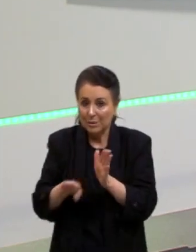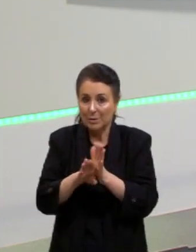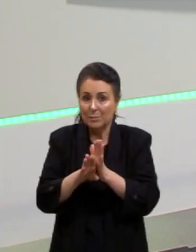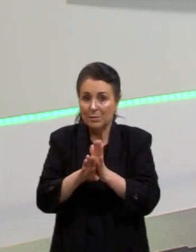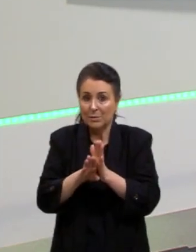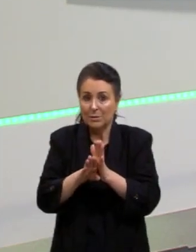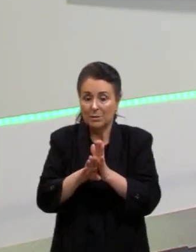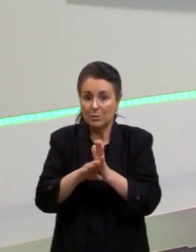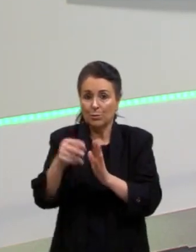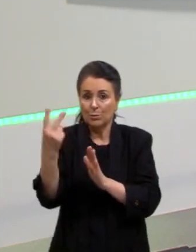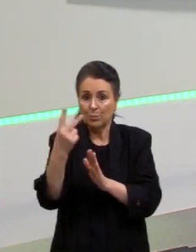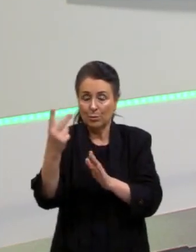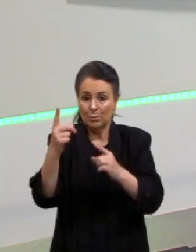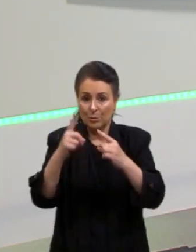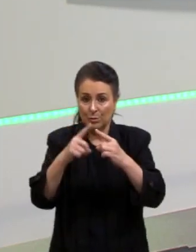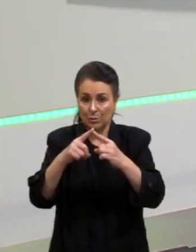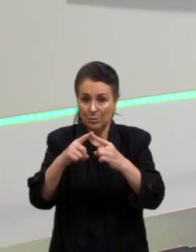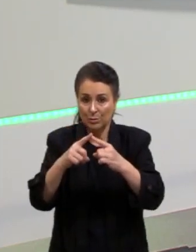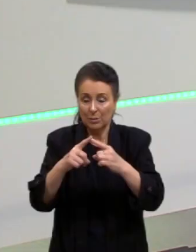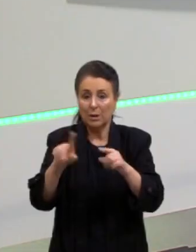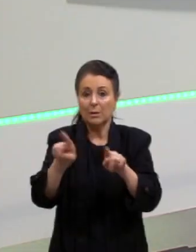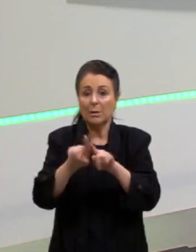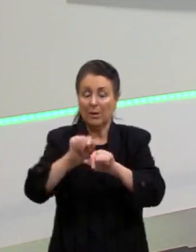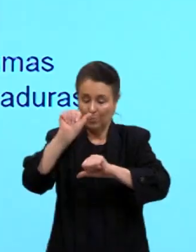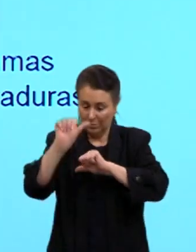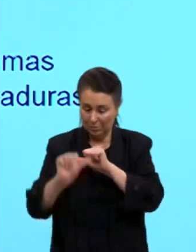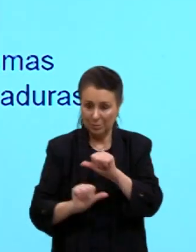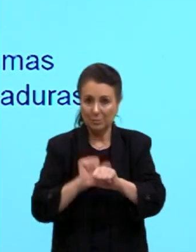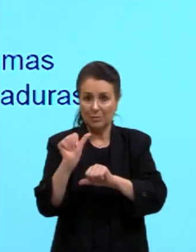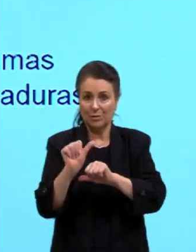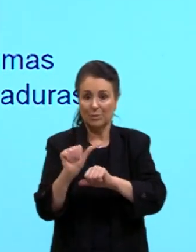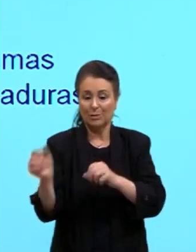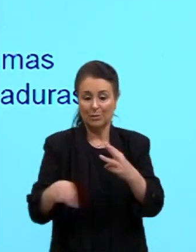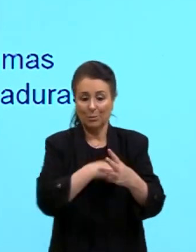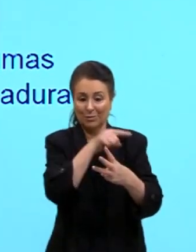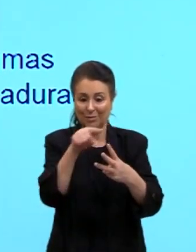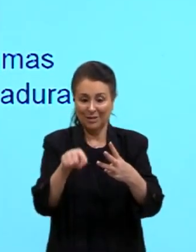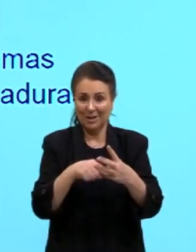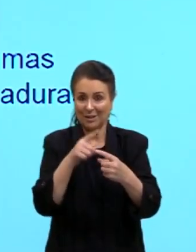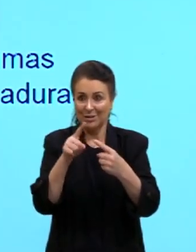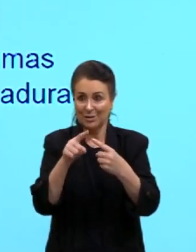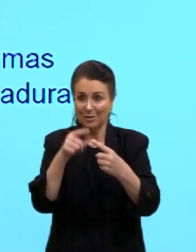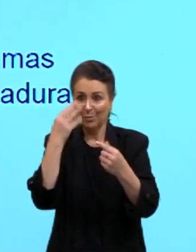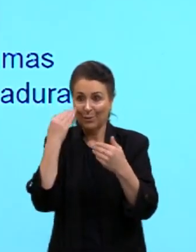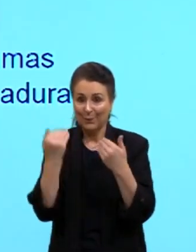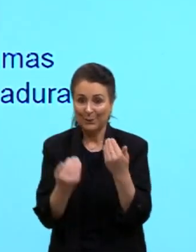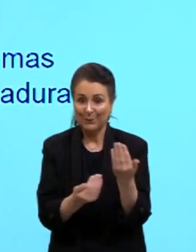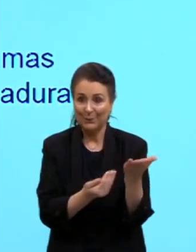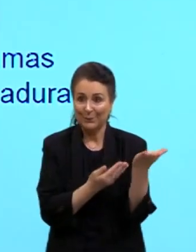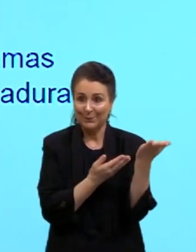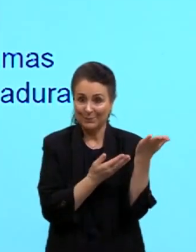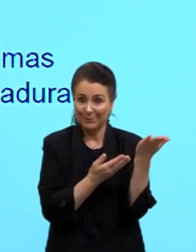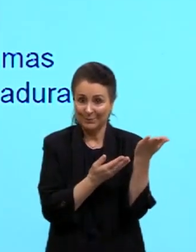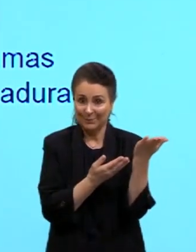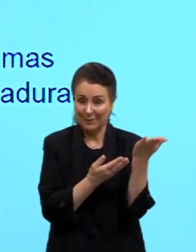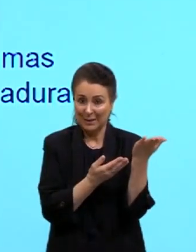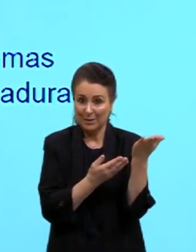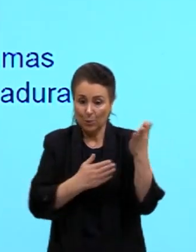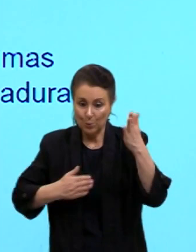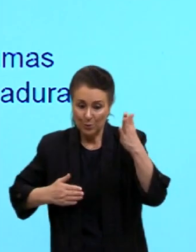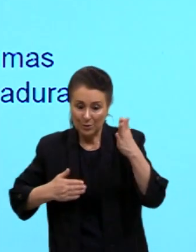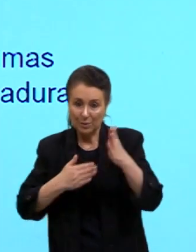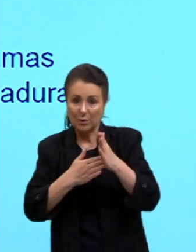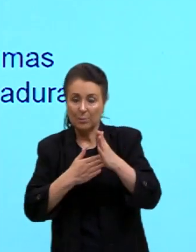divergente, o limite transformante, e o limite convergente, formação também relacionada de